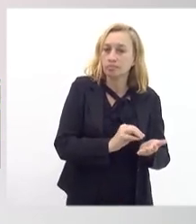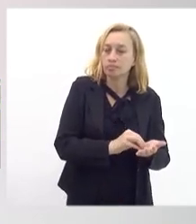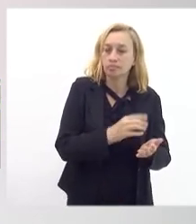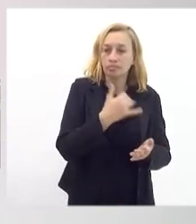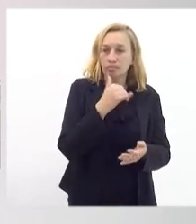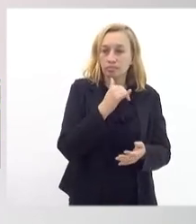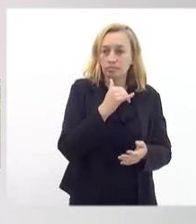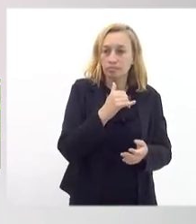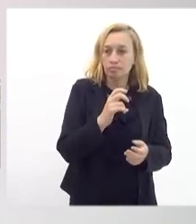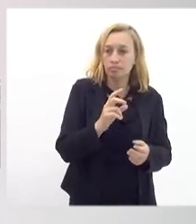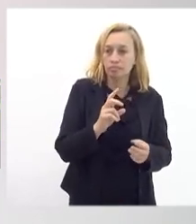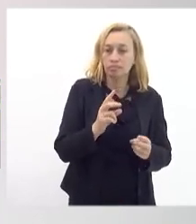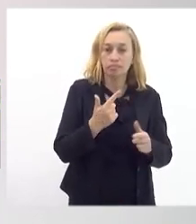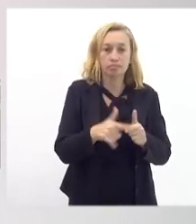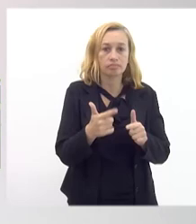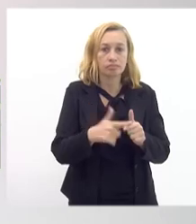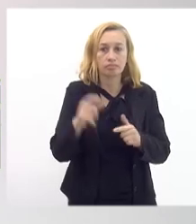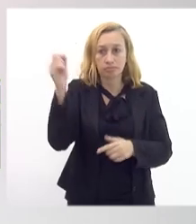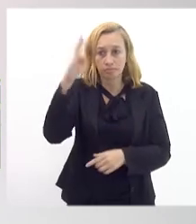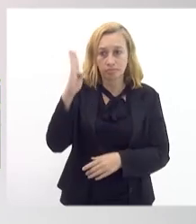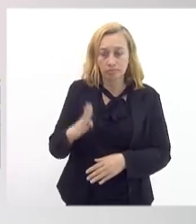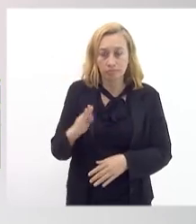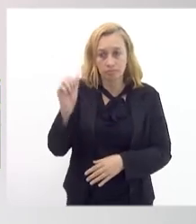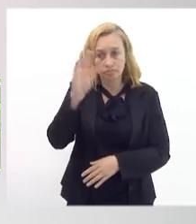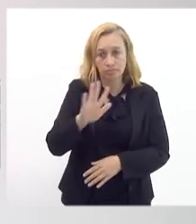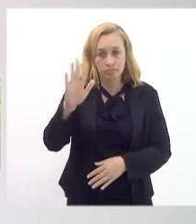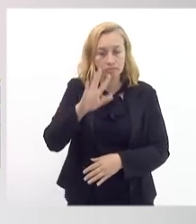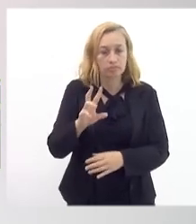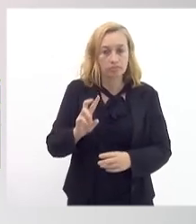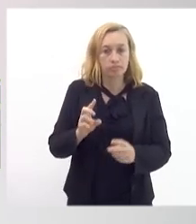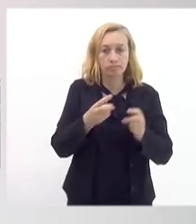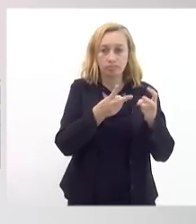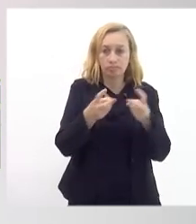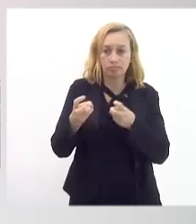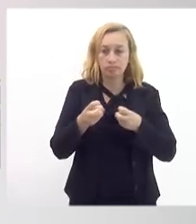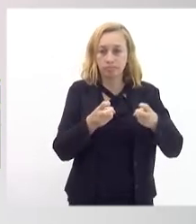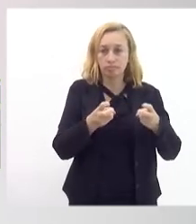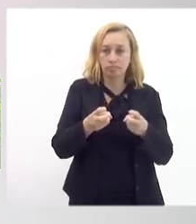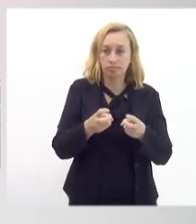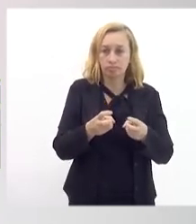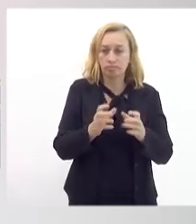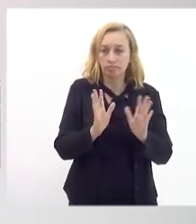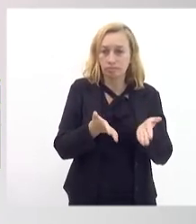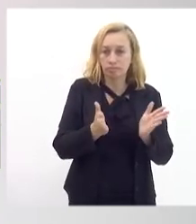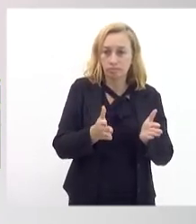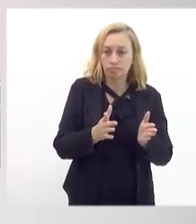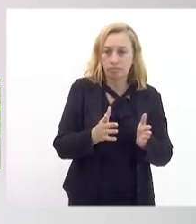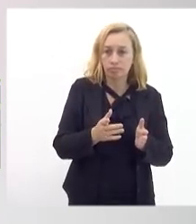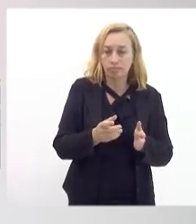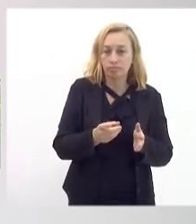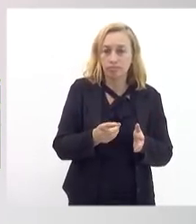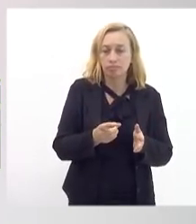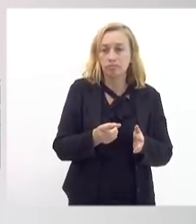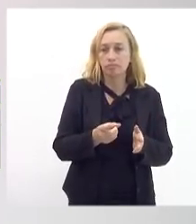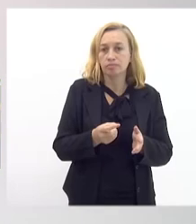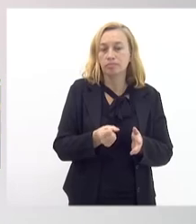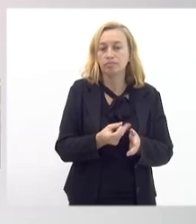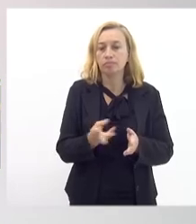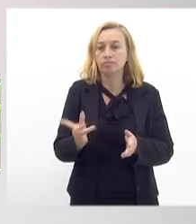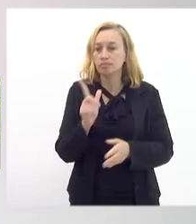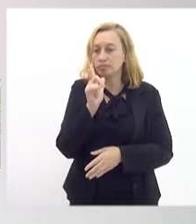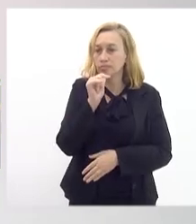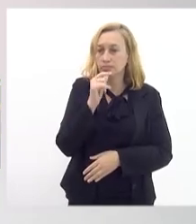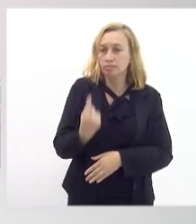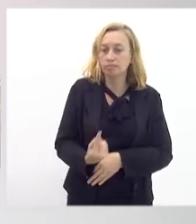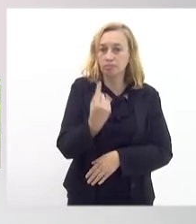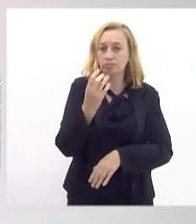uma questão do Brasil um esse olhar inclusive os reservatórios hoje o único e da